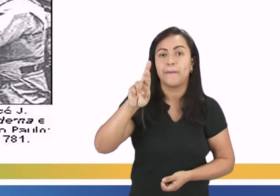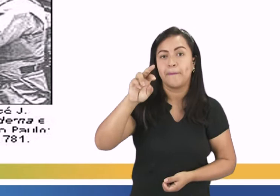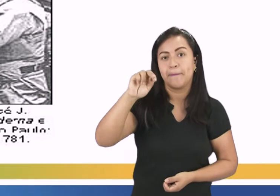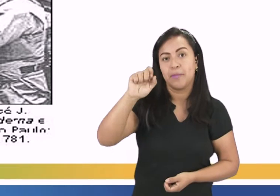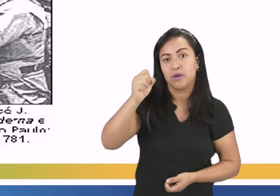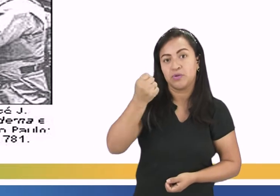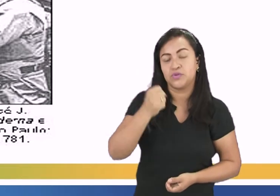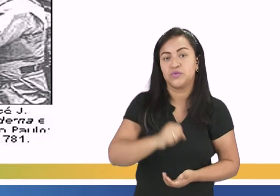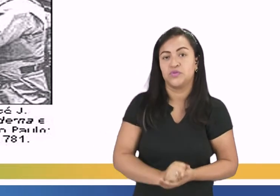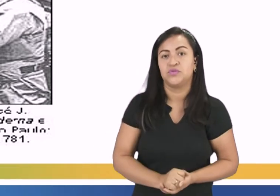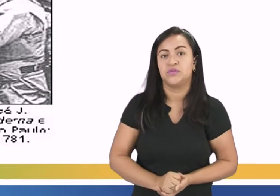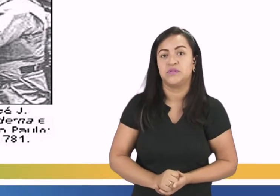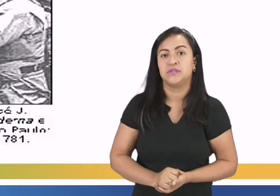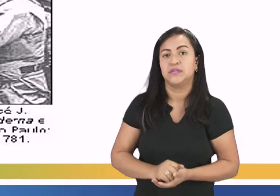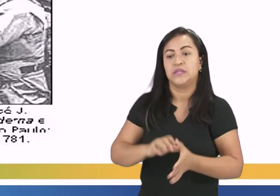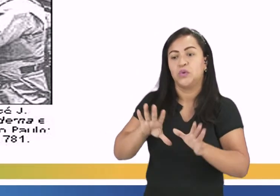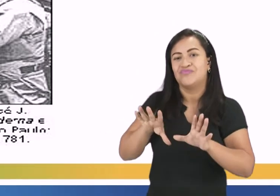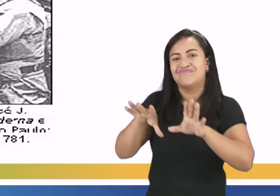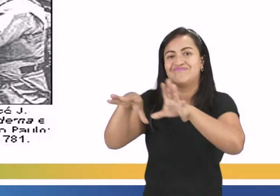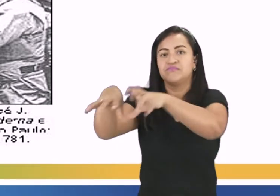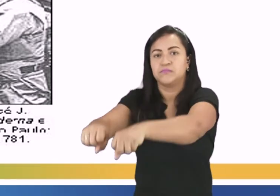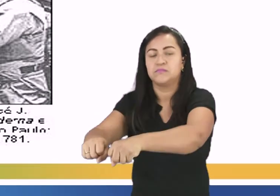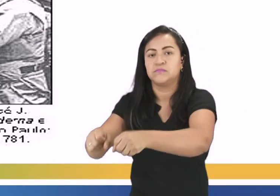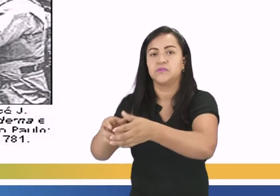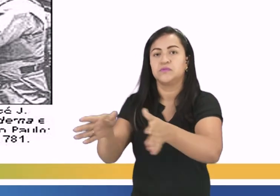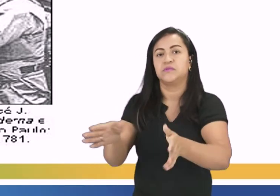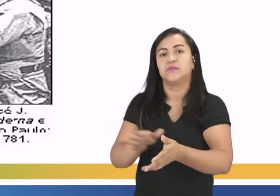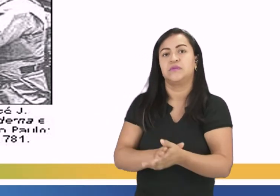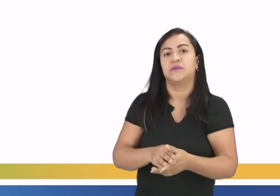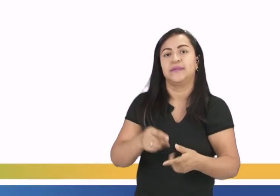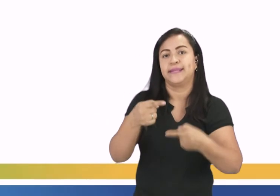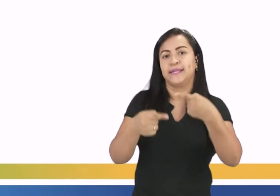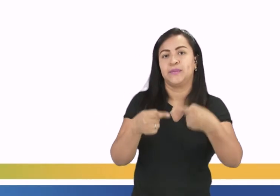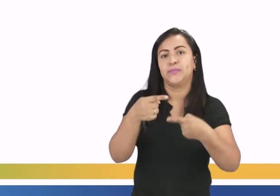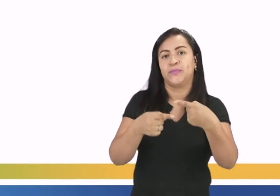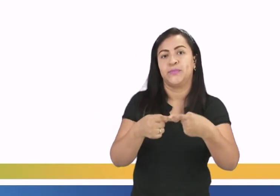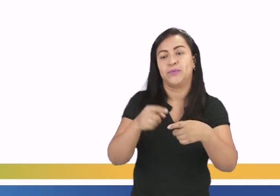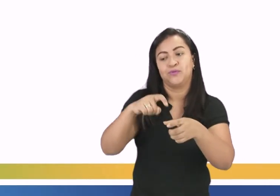o Iraque. Isso é a política externa dos Estados Unidos.